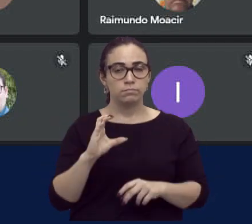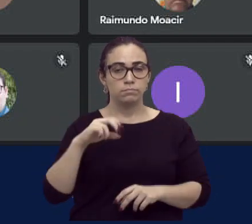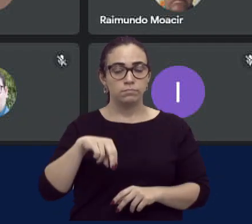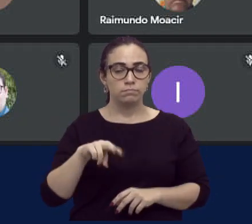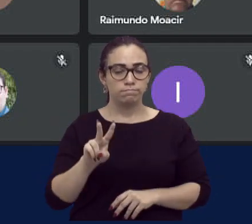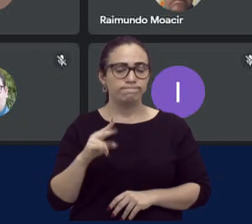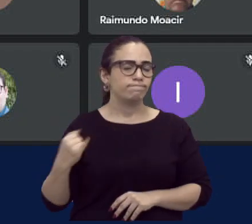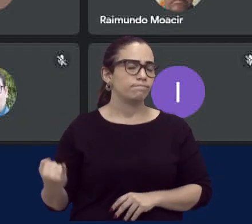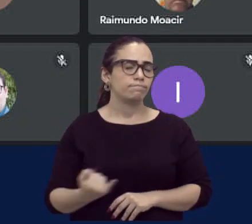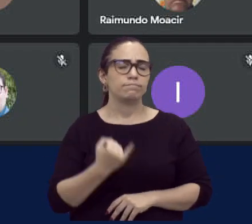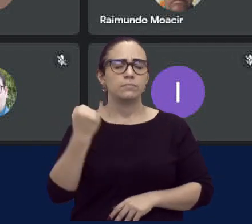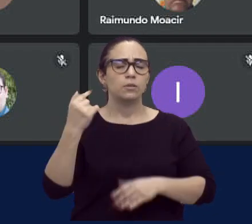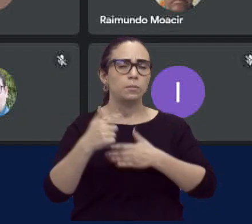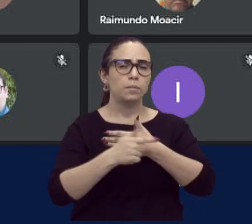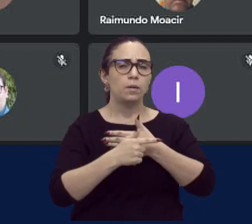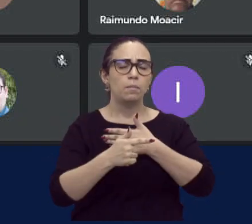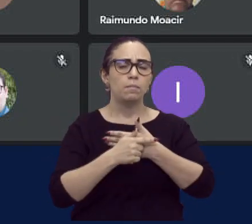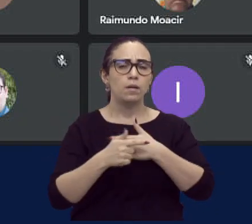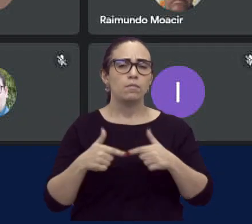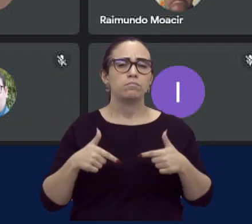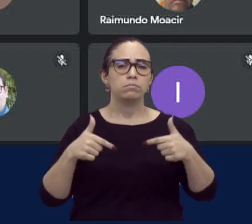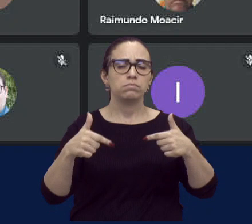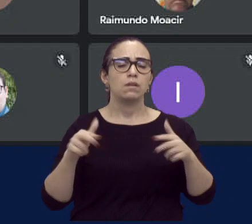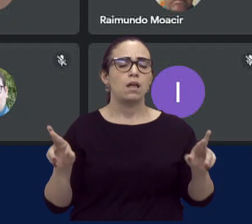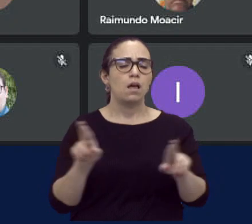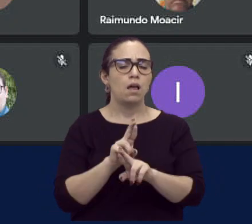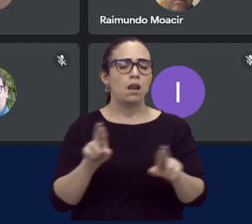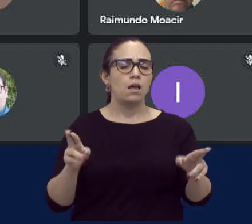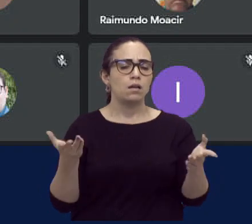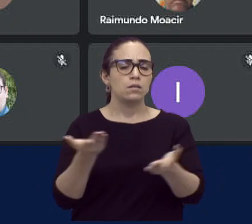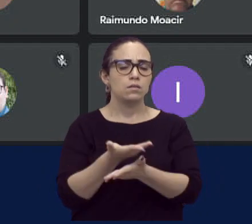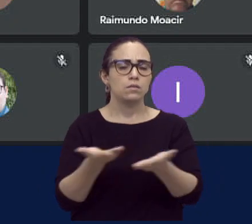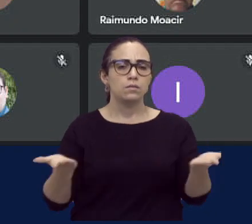papel fundamental nas interações pessoais.